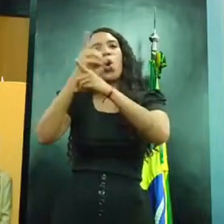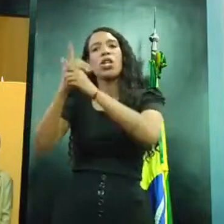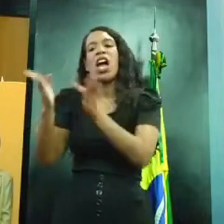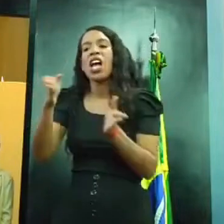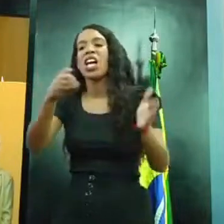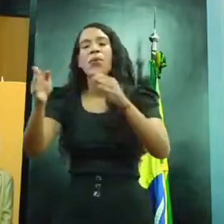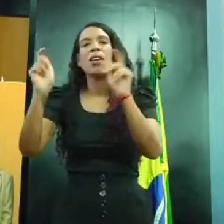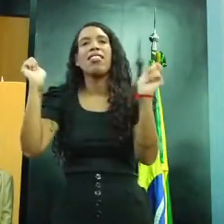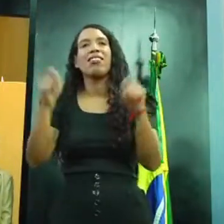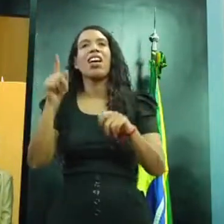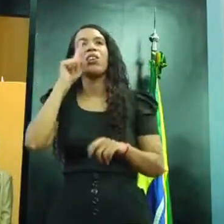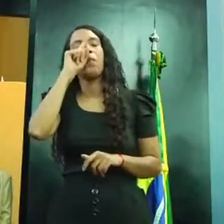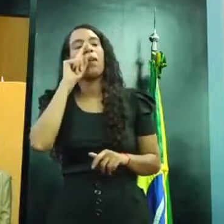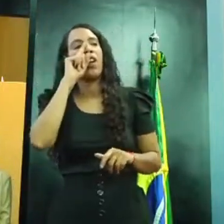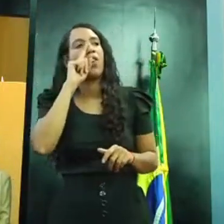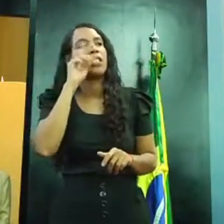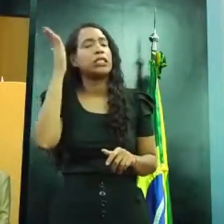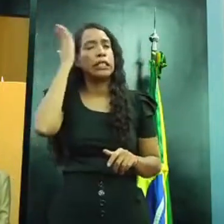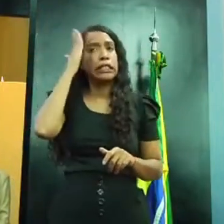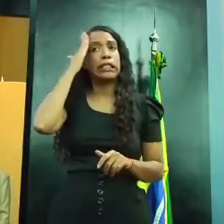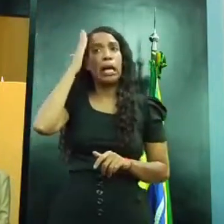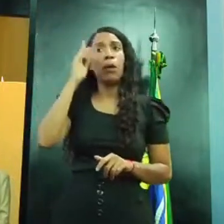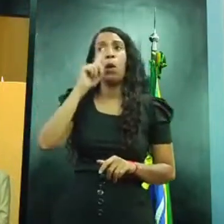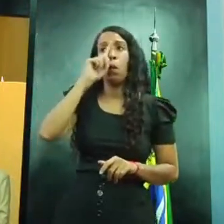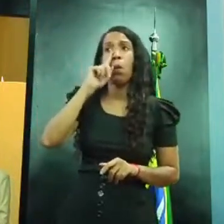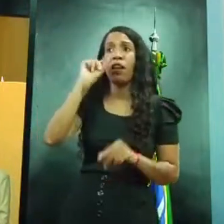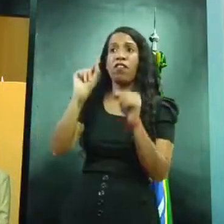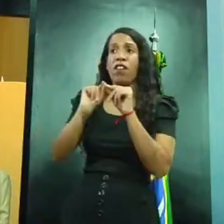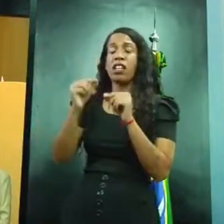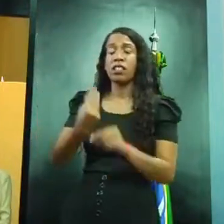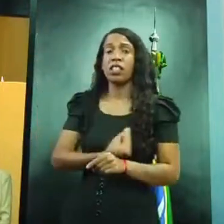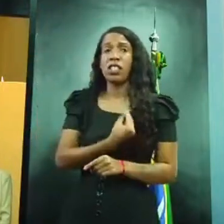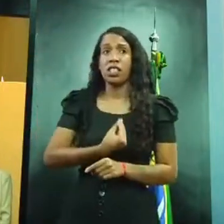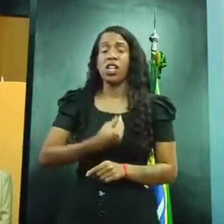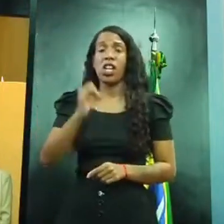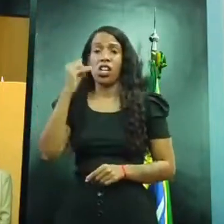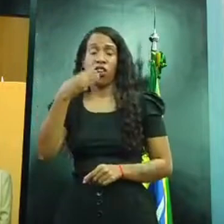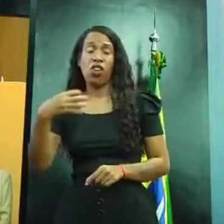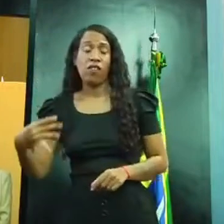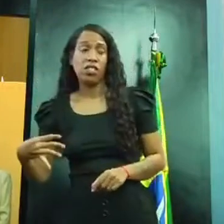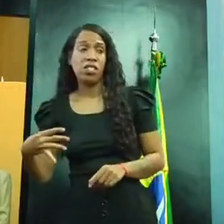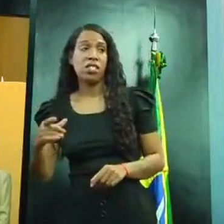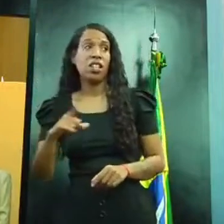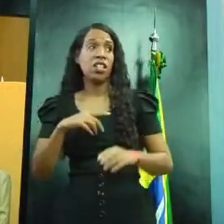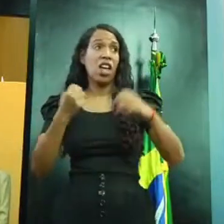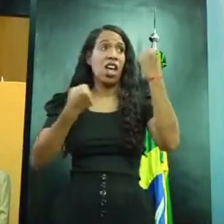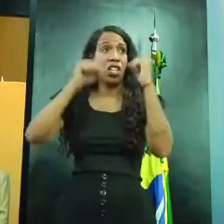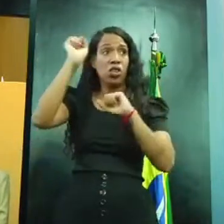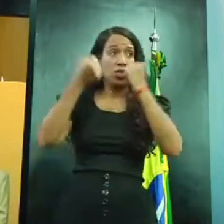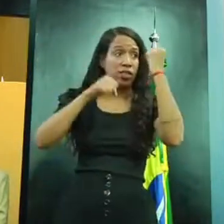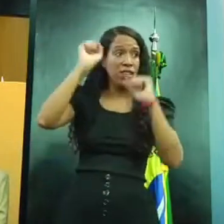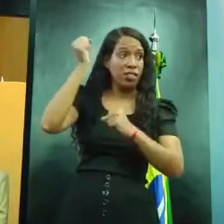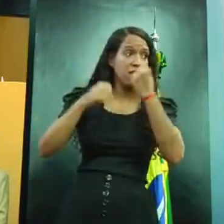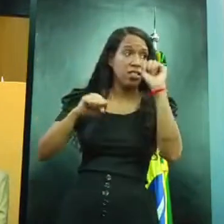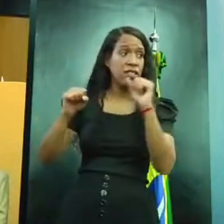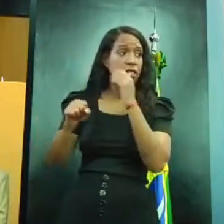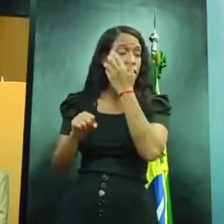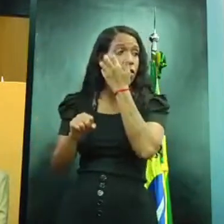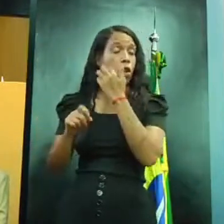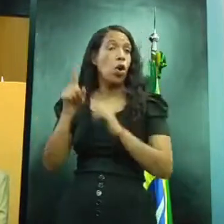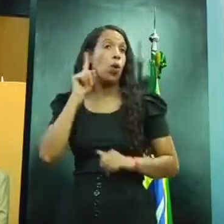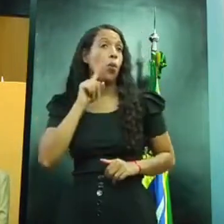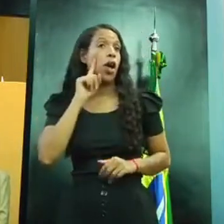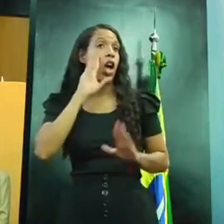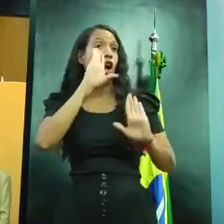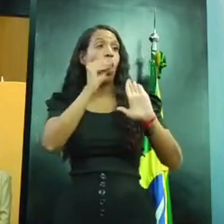caminhos que ele corra o risco, sabendo que o risco faz parte da inovação e da neoindustrialização. Os Estados Unidos